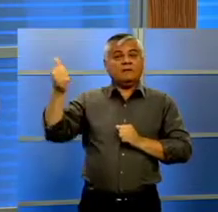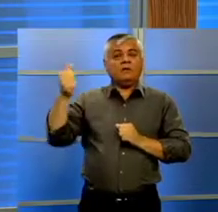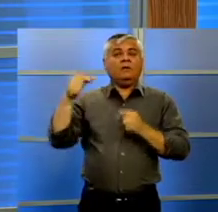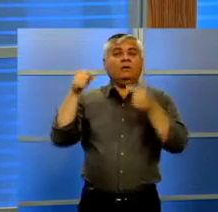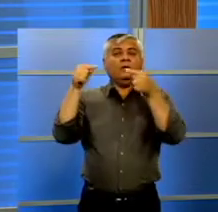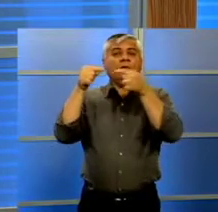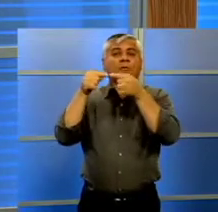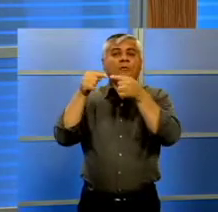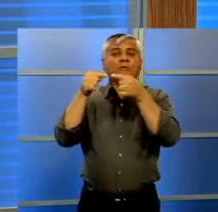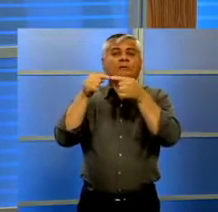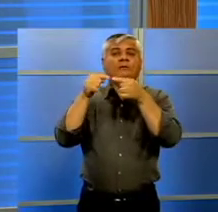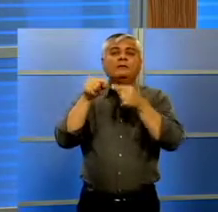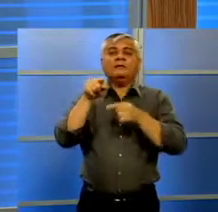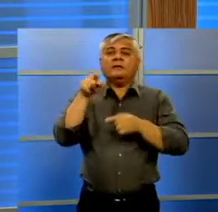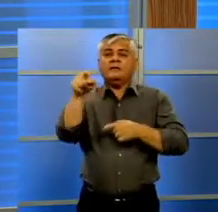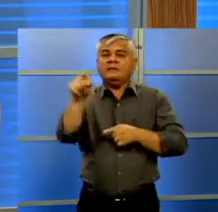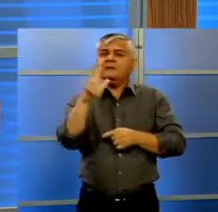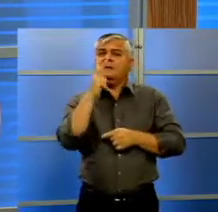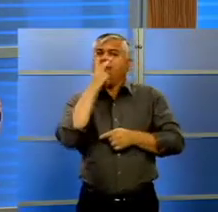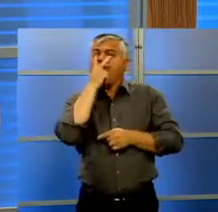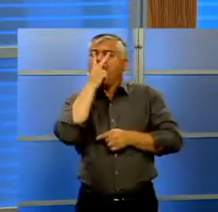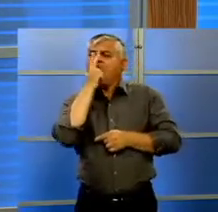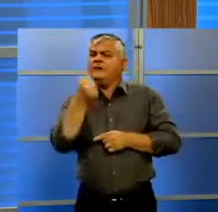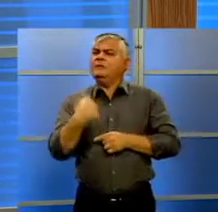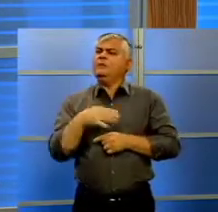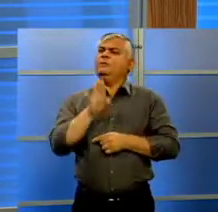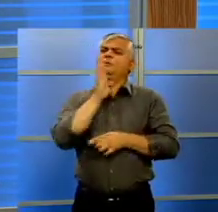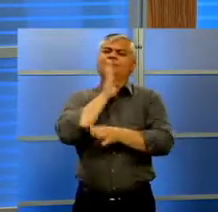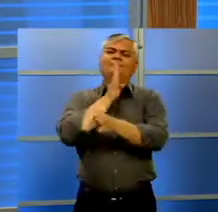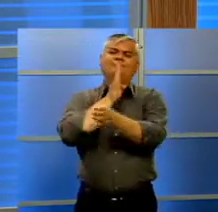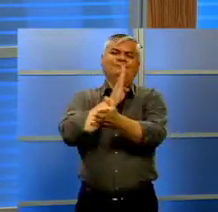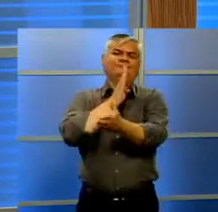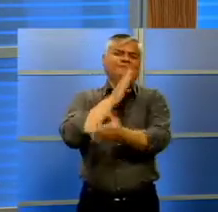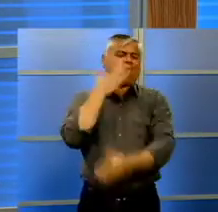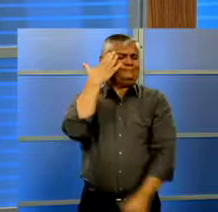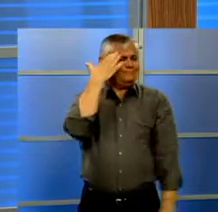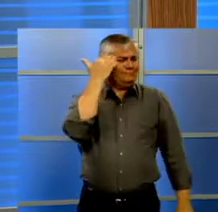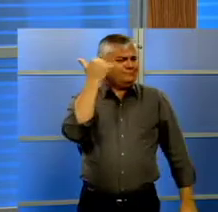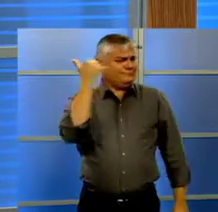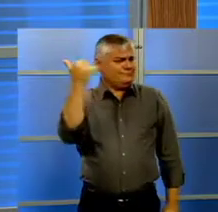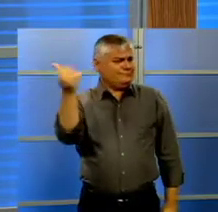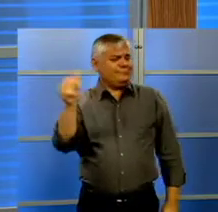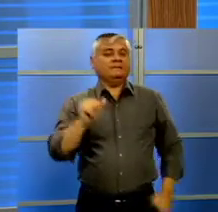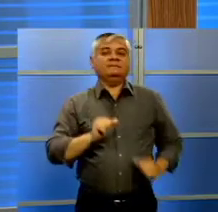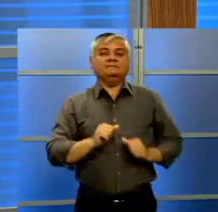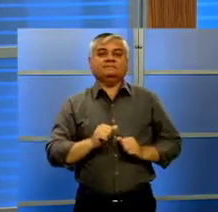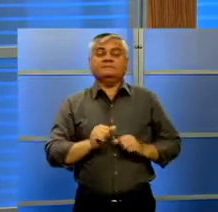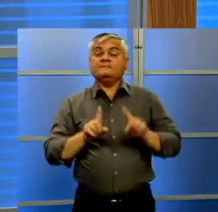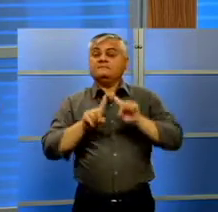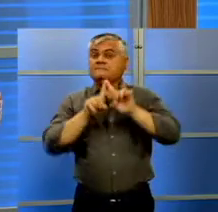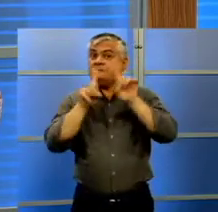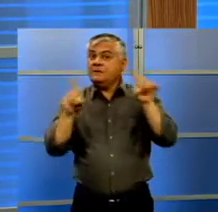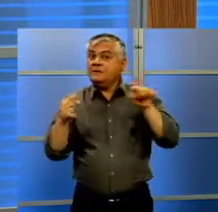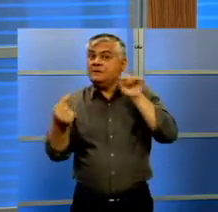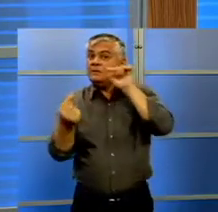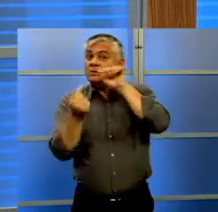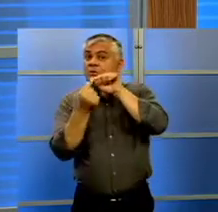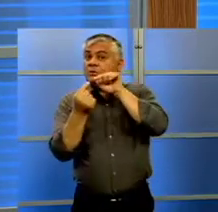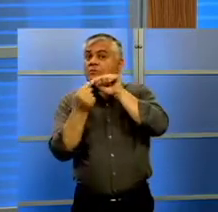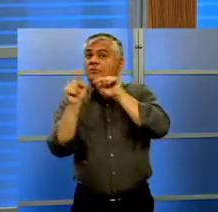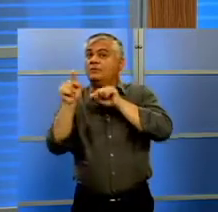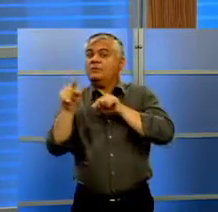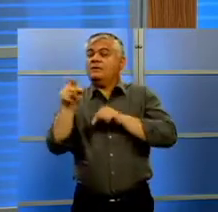empregado para longe do fato de uma pessoa ser muito conhecida, mas está relacionado a uma